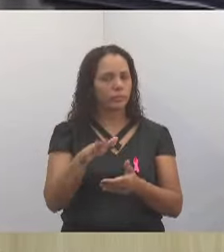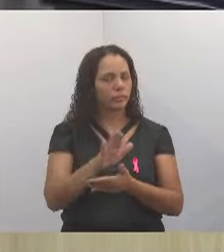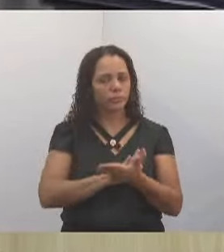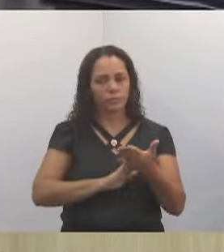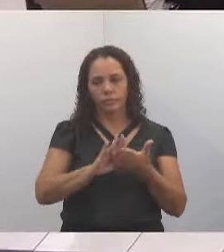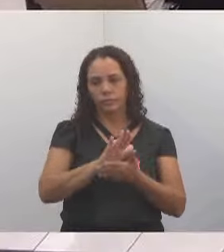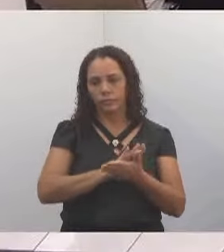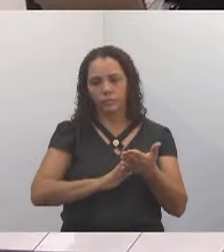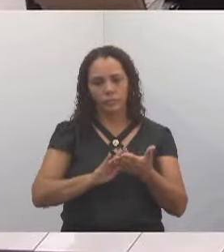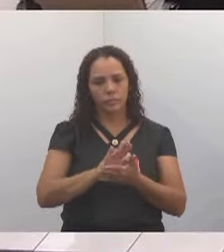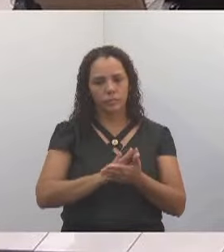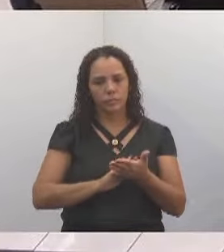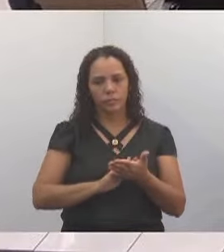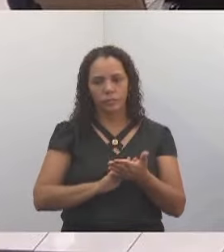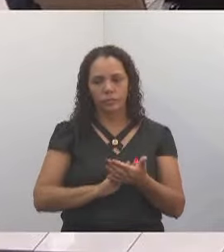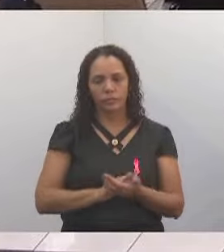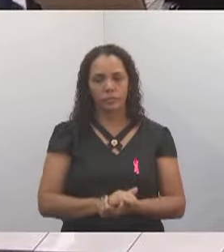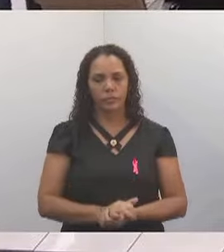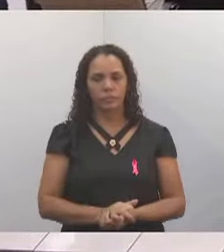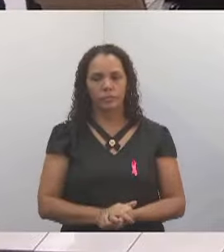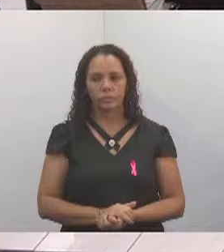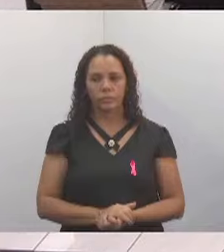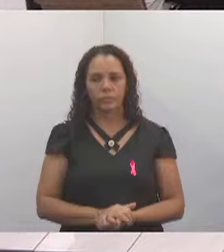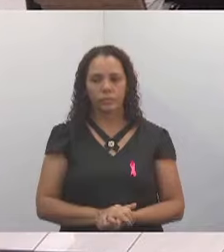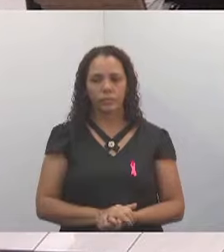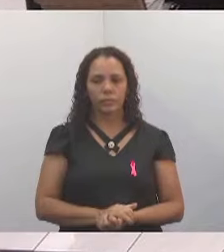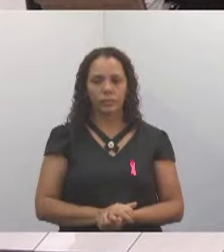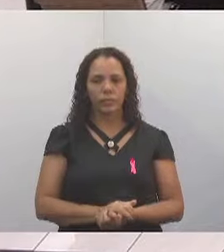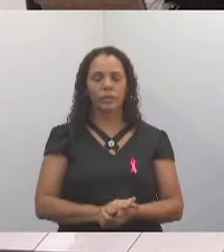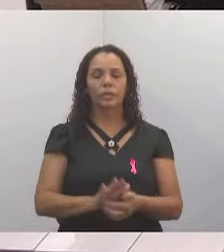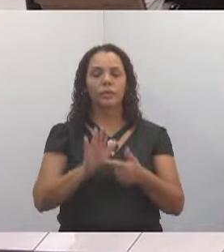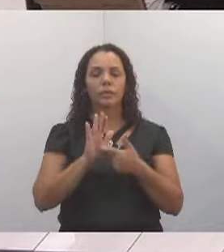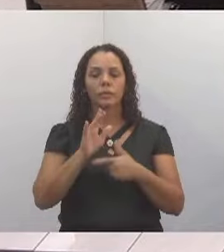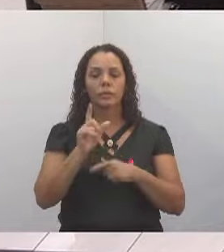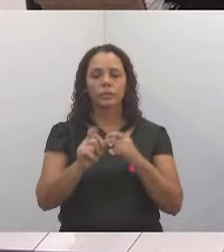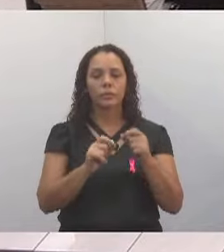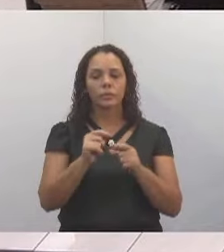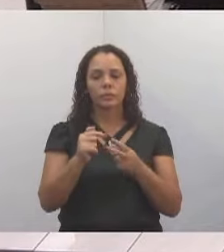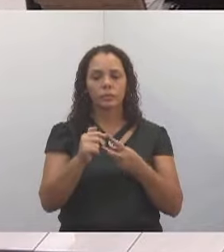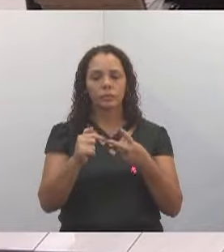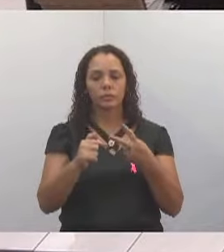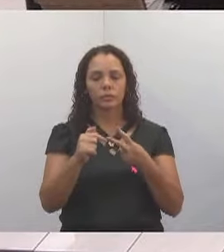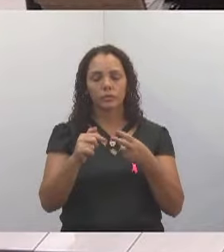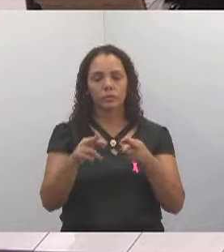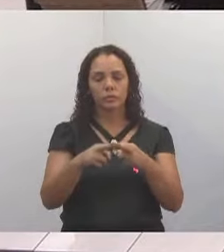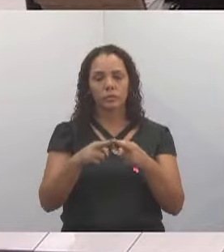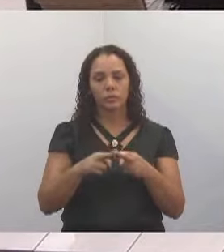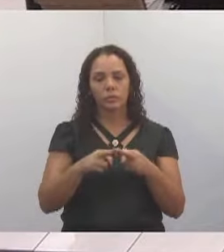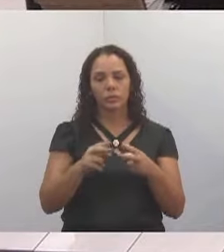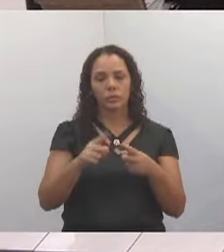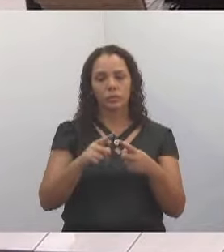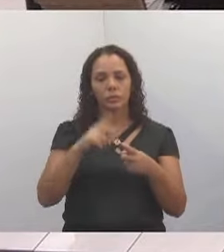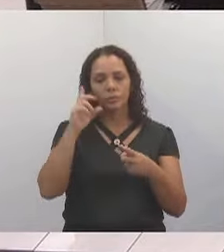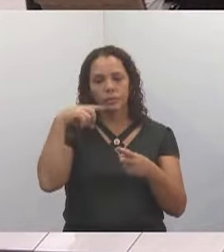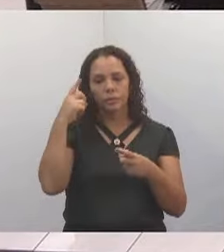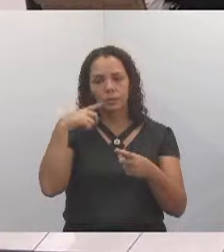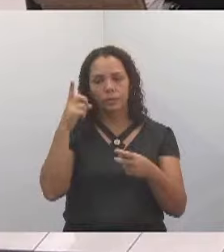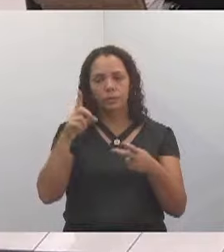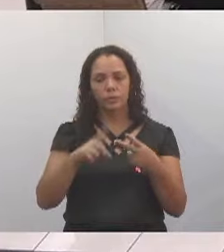votação. Eu só gostaria de citar que esses dois requerimentos, um para o deputado André do Prado e